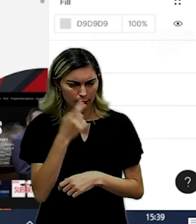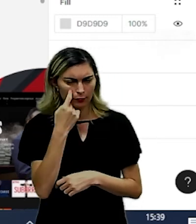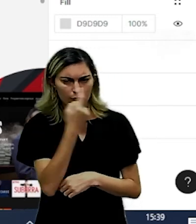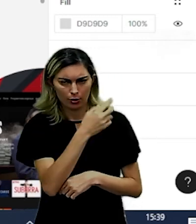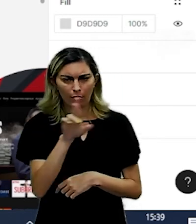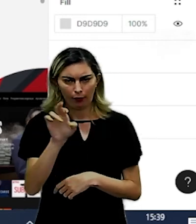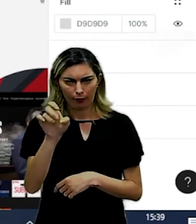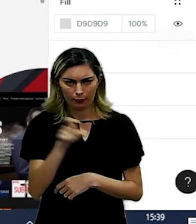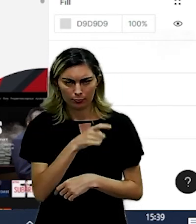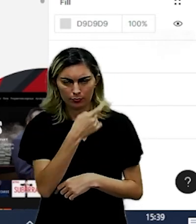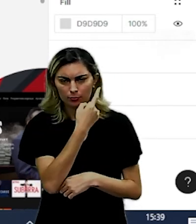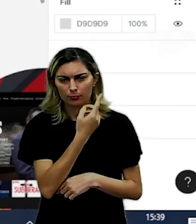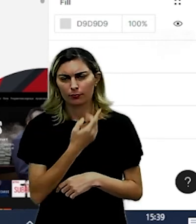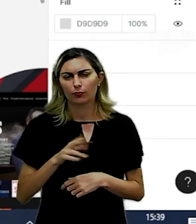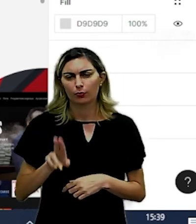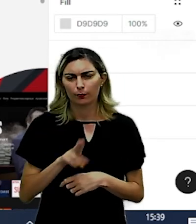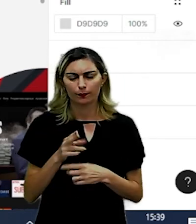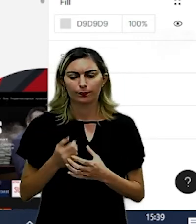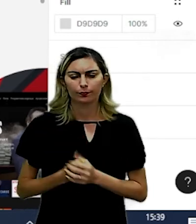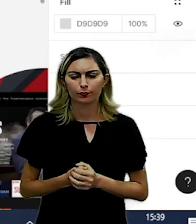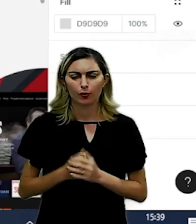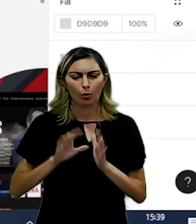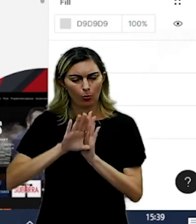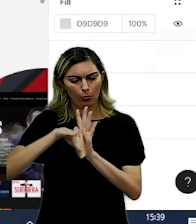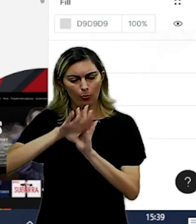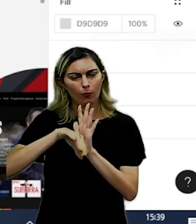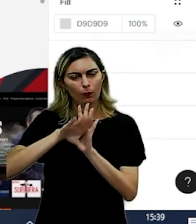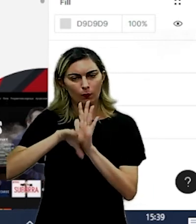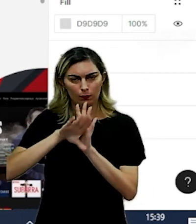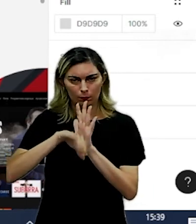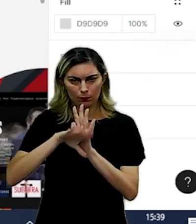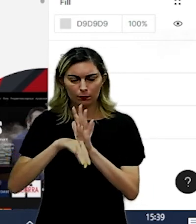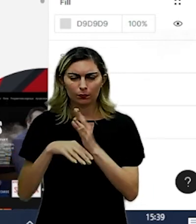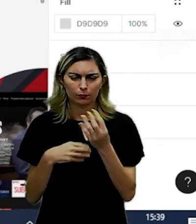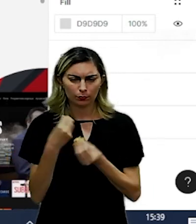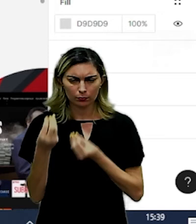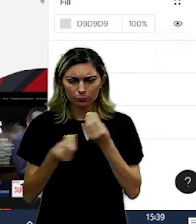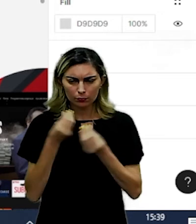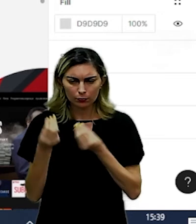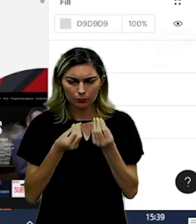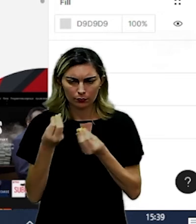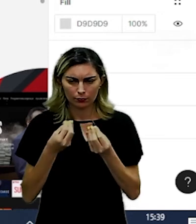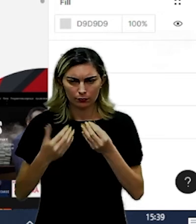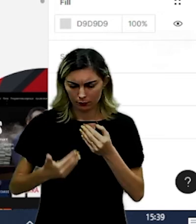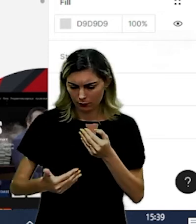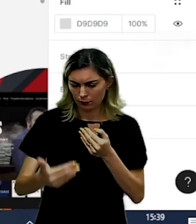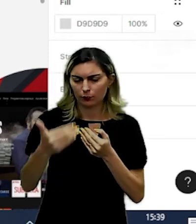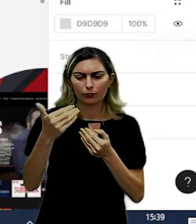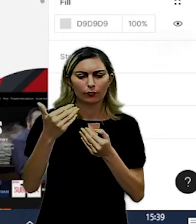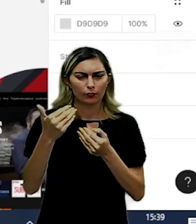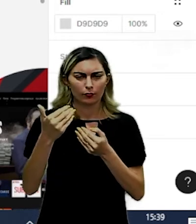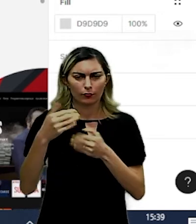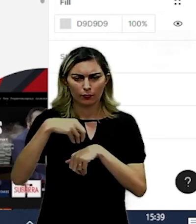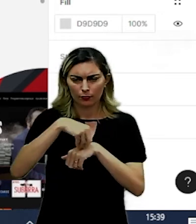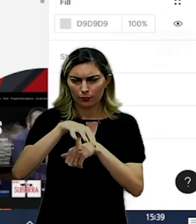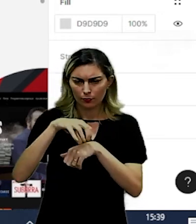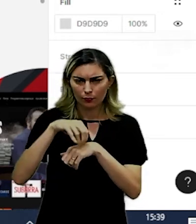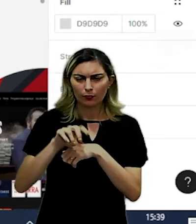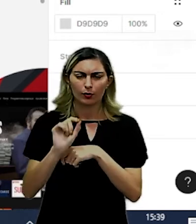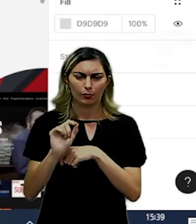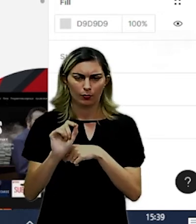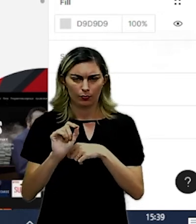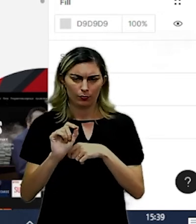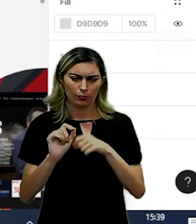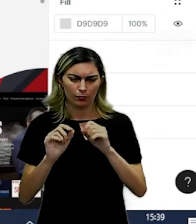temos um código que pode até que vai do A ao